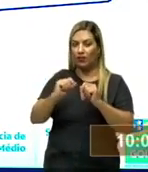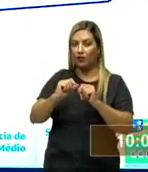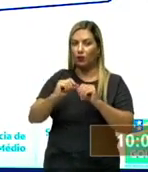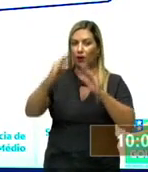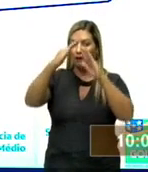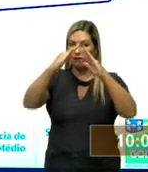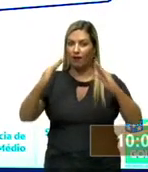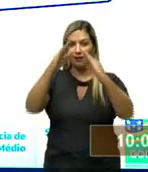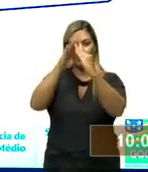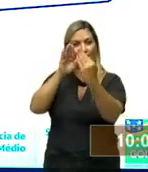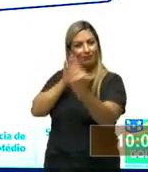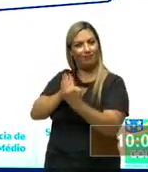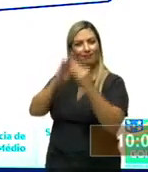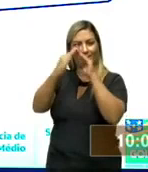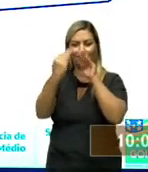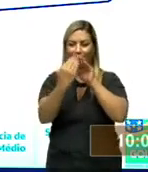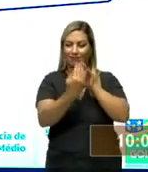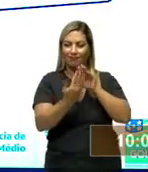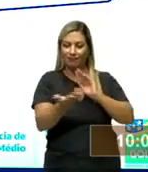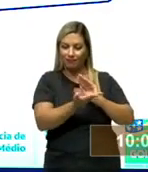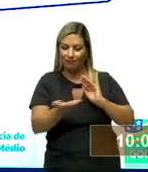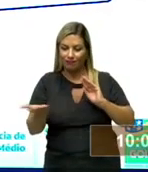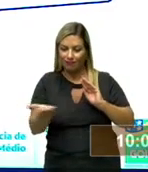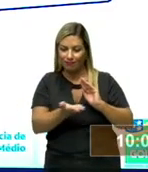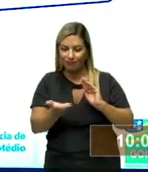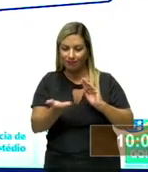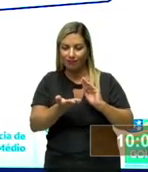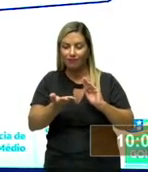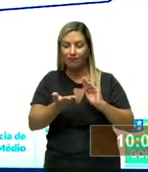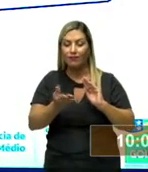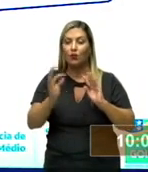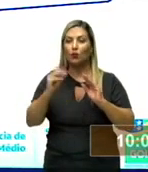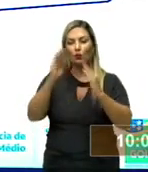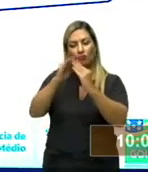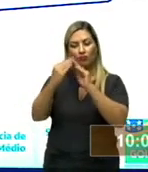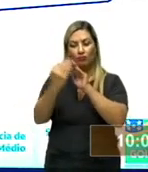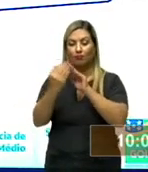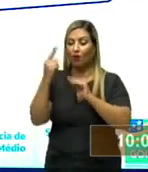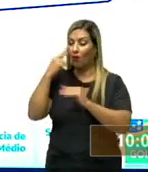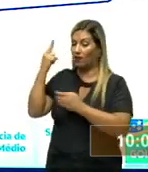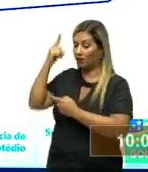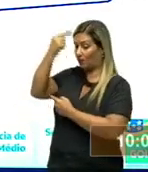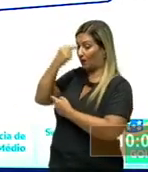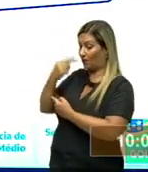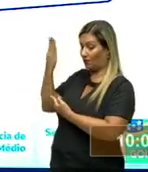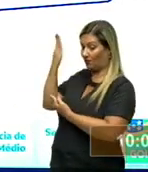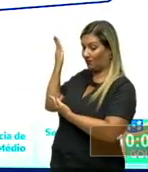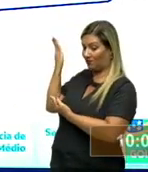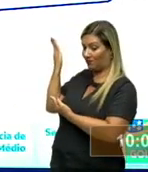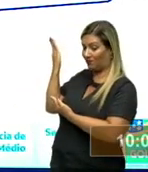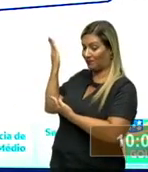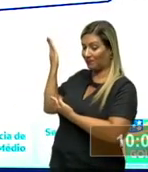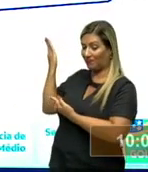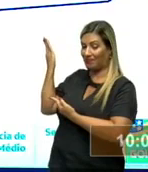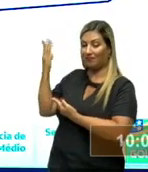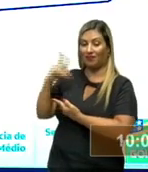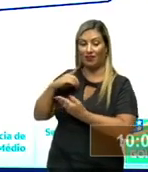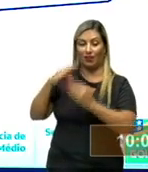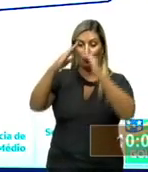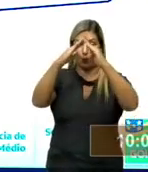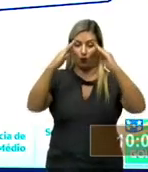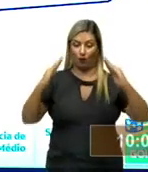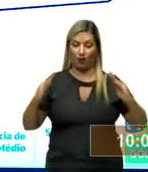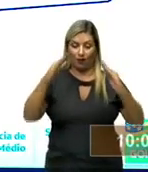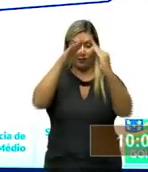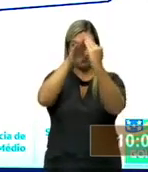e um vértice comum a todas as faces laterais Então eu tenho que ir uma face inferior né Eu tenho um